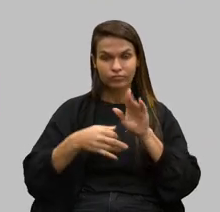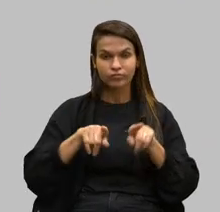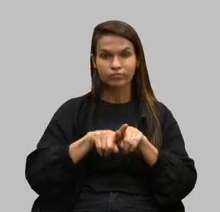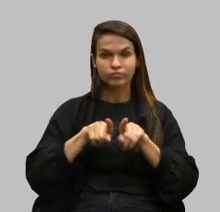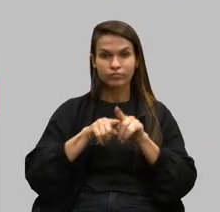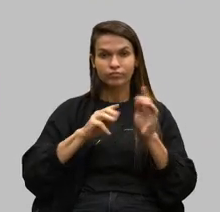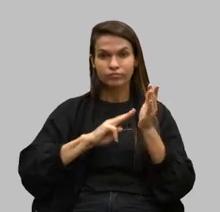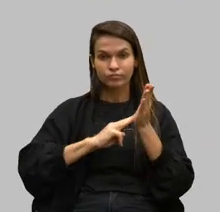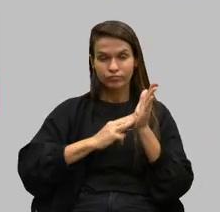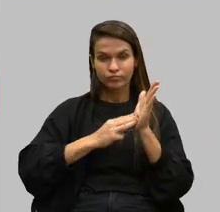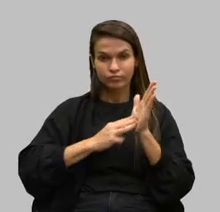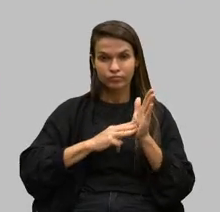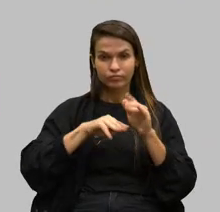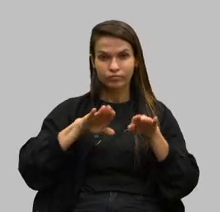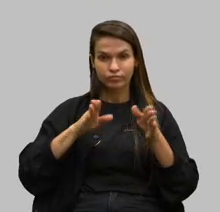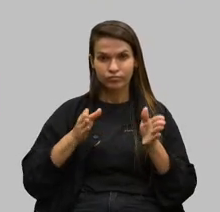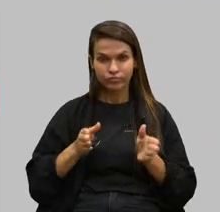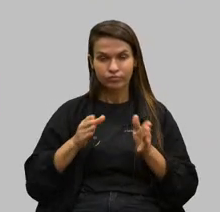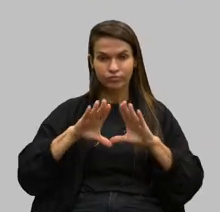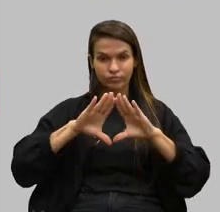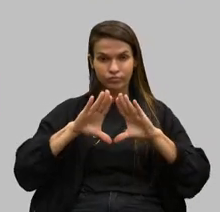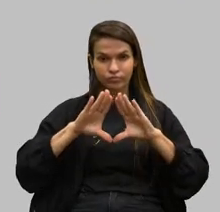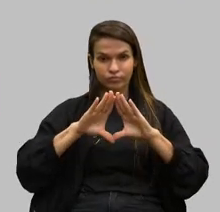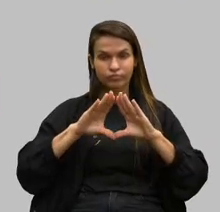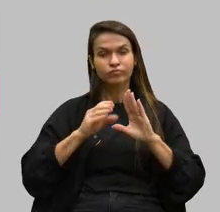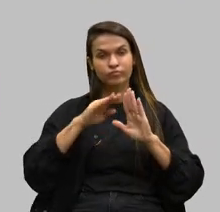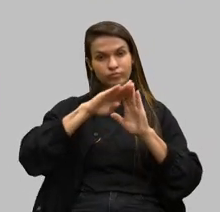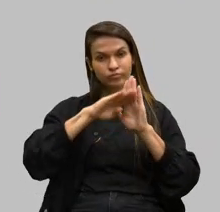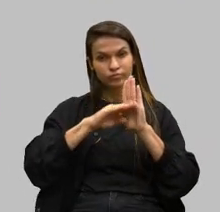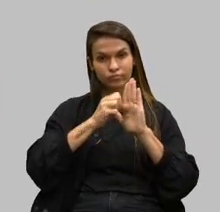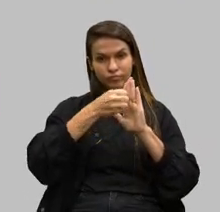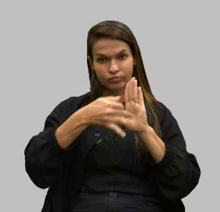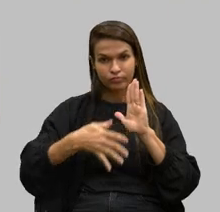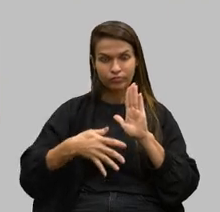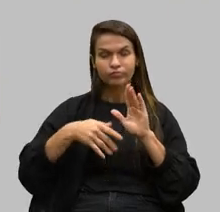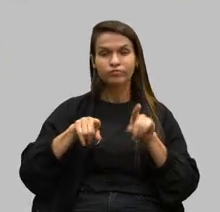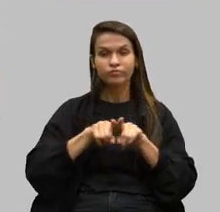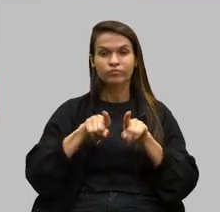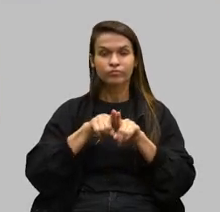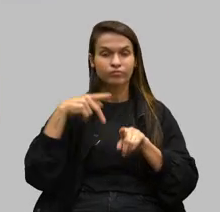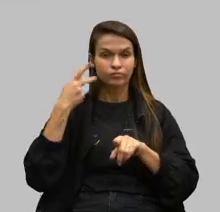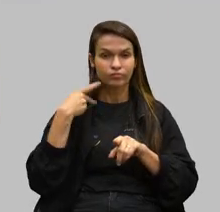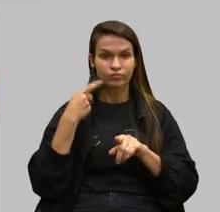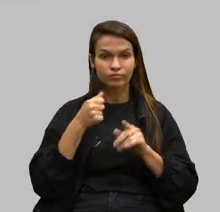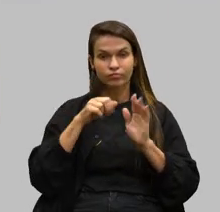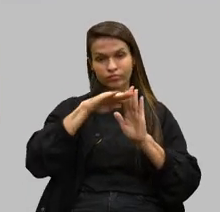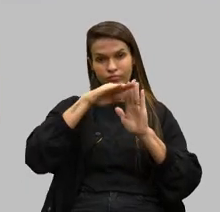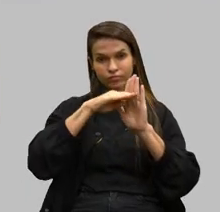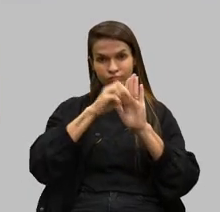Assembleia por ordem de inscrição e demais parlamentares por ordem de inscrição